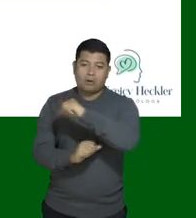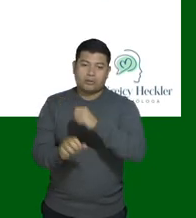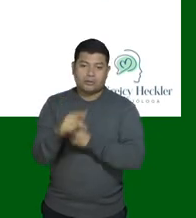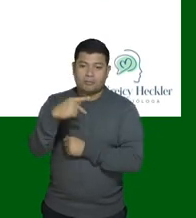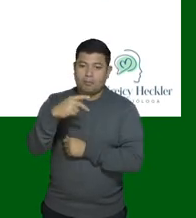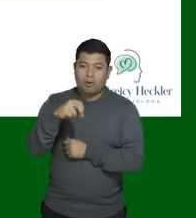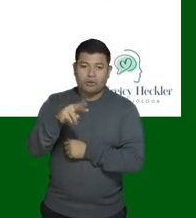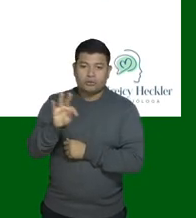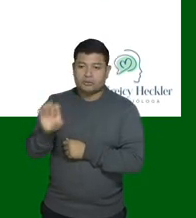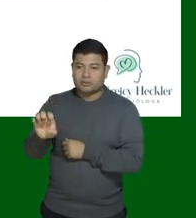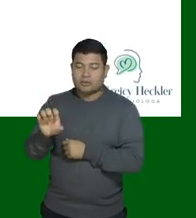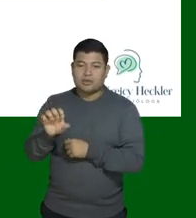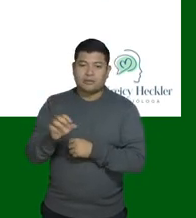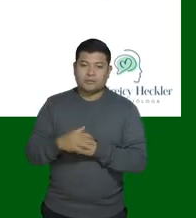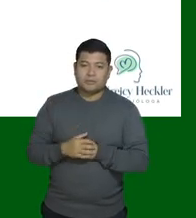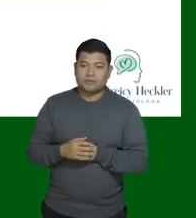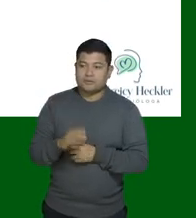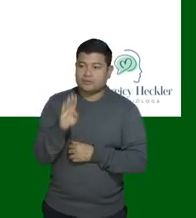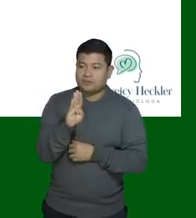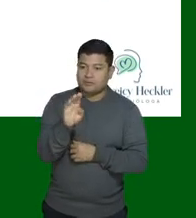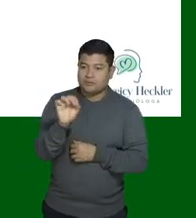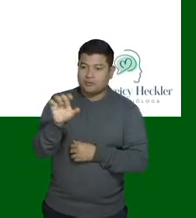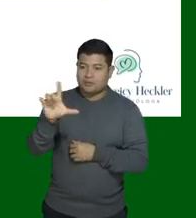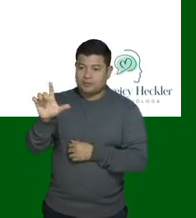pinte, bola,